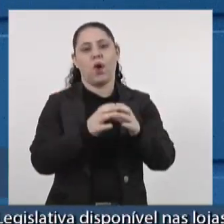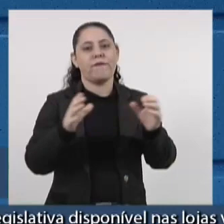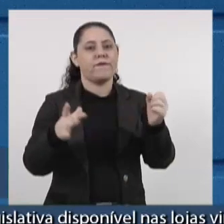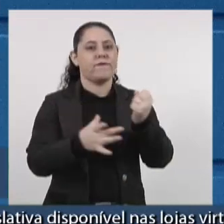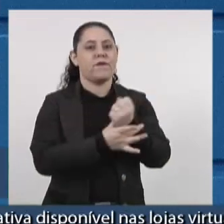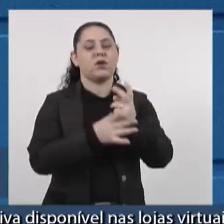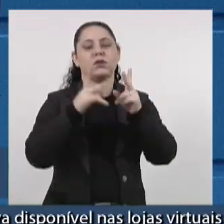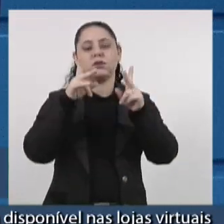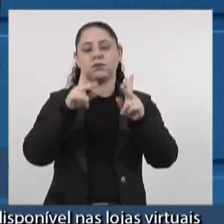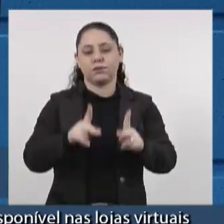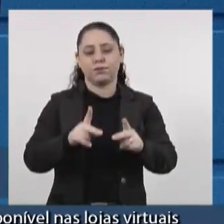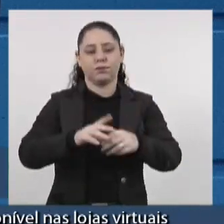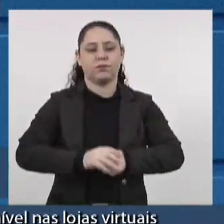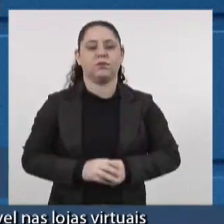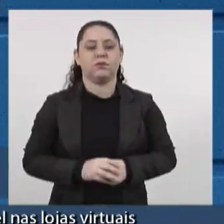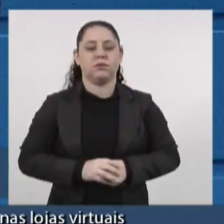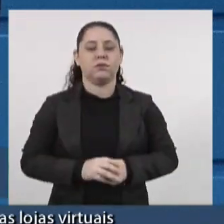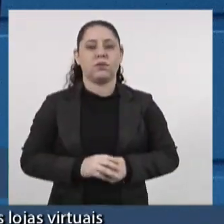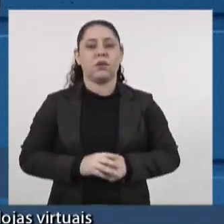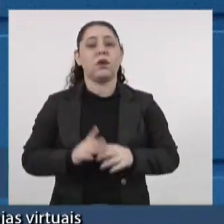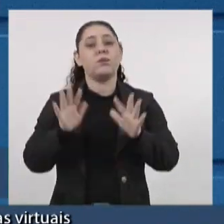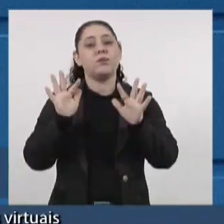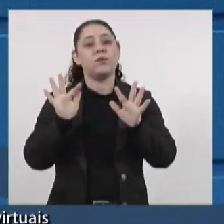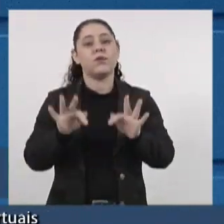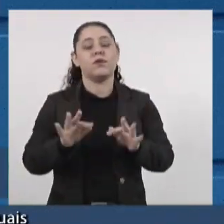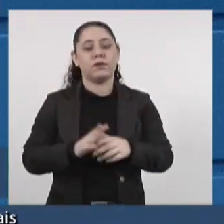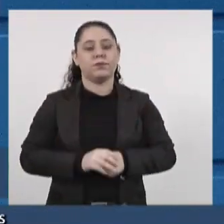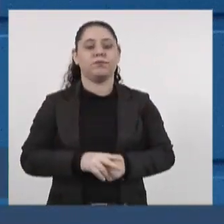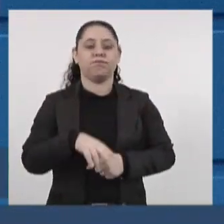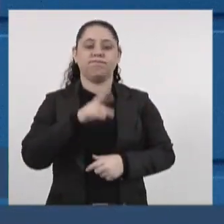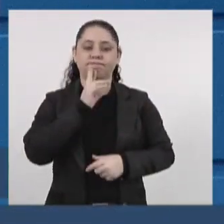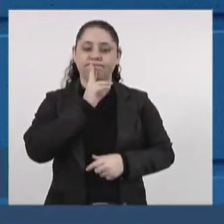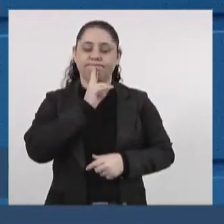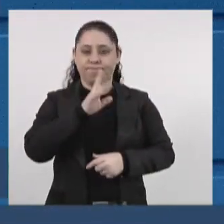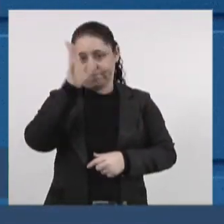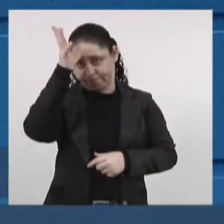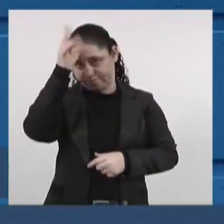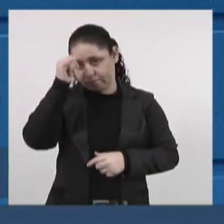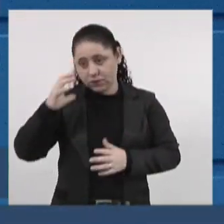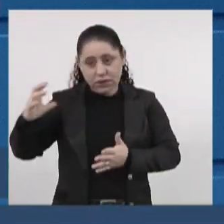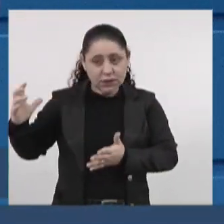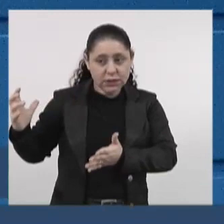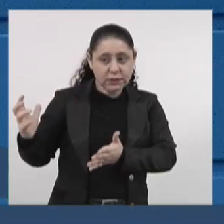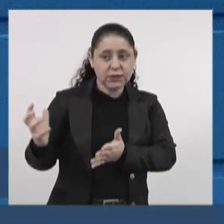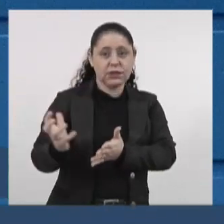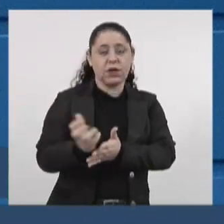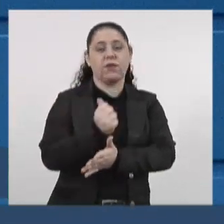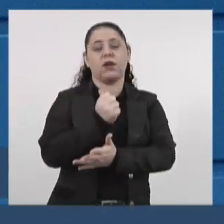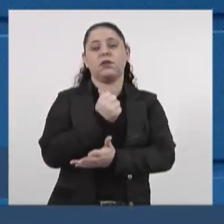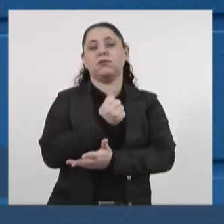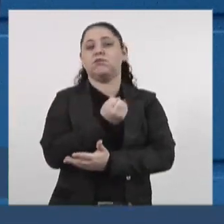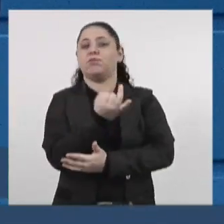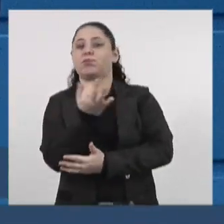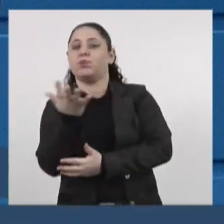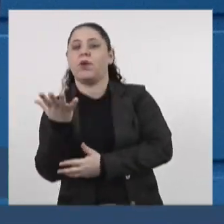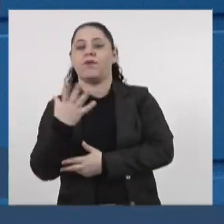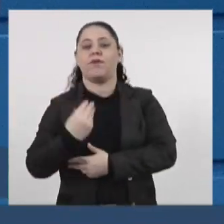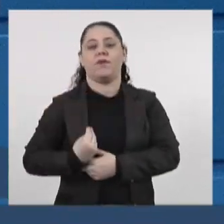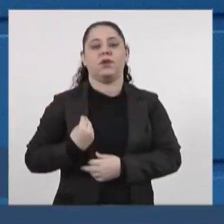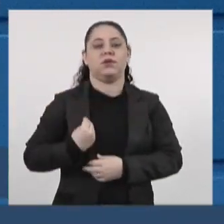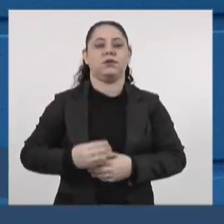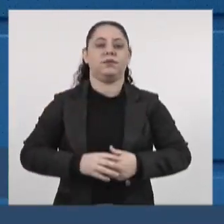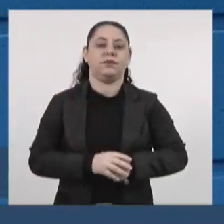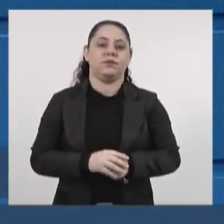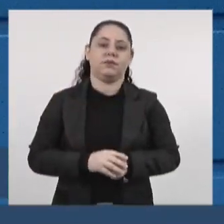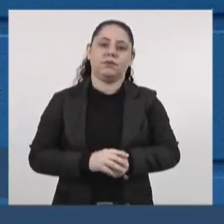forças de segurança pública. E, por fim, pelo resultado alcançado, salvaram várias vidas.